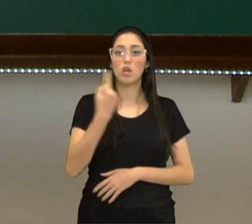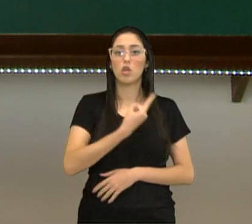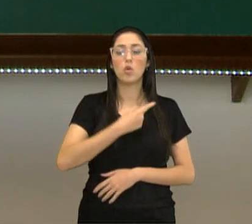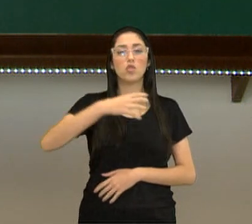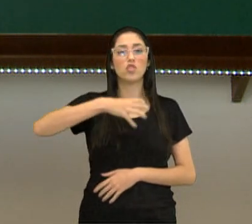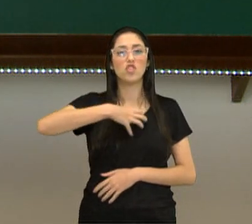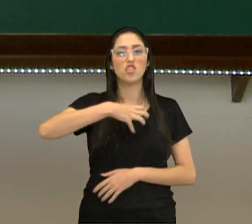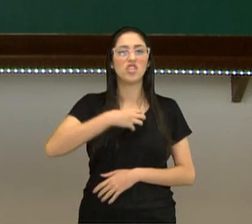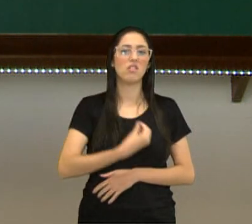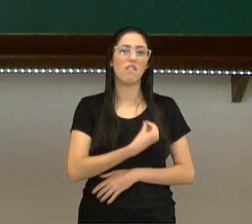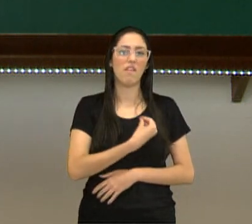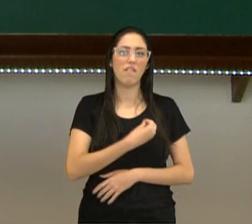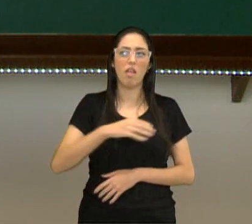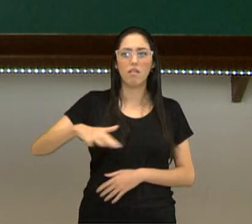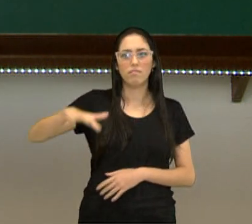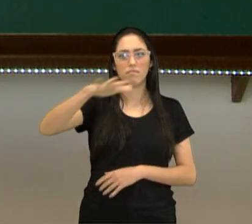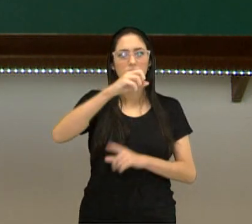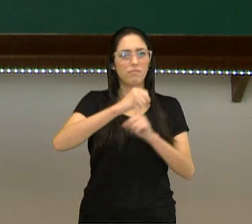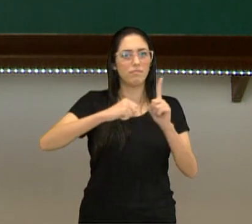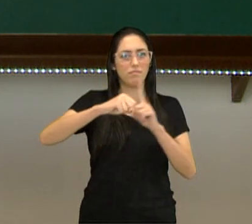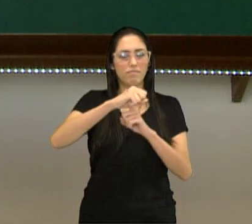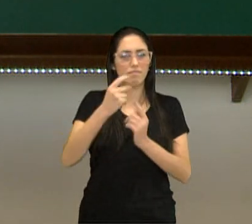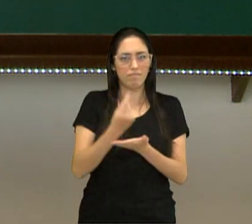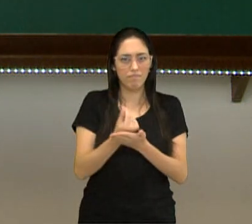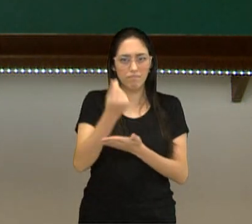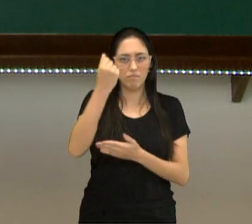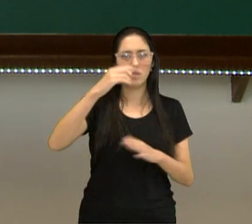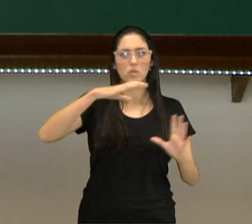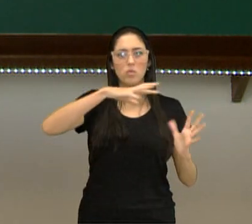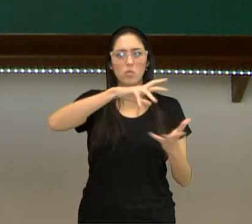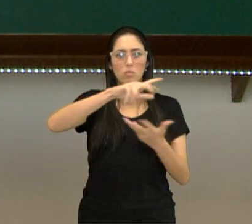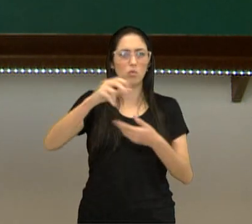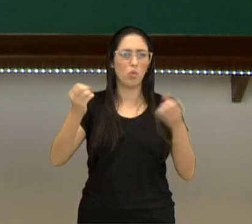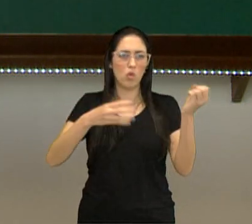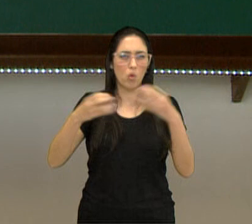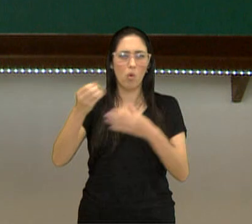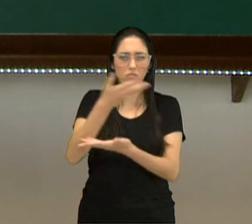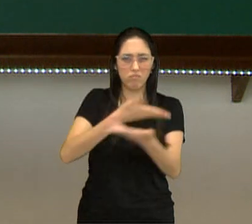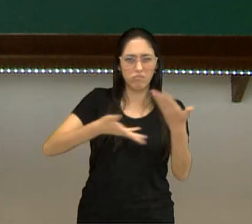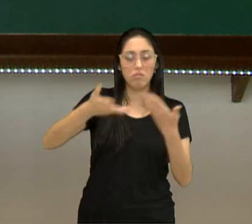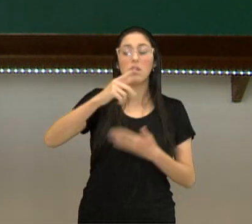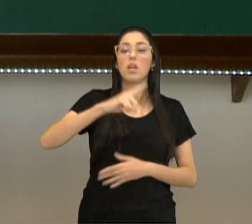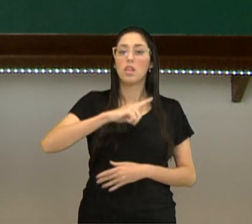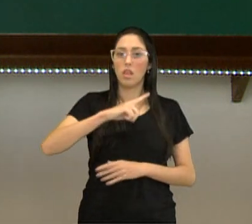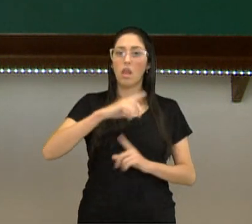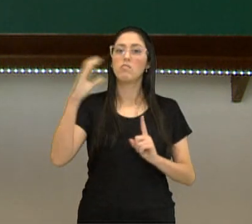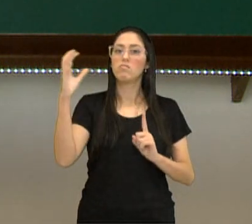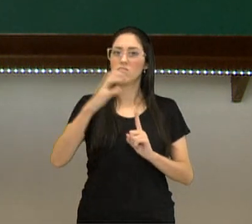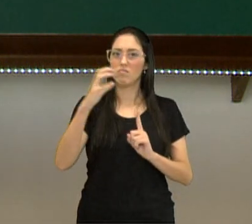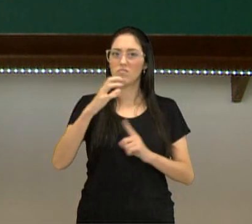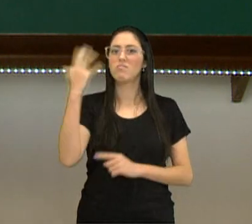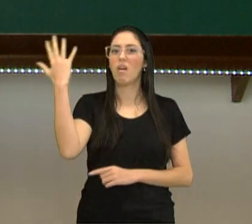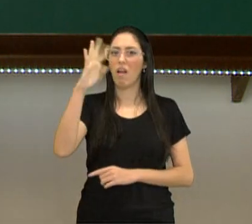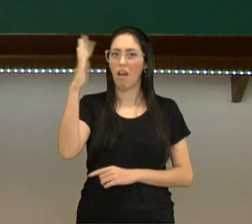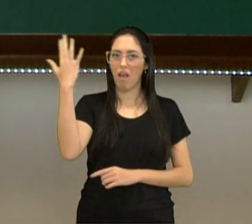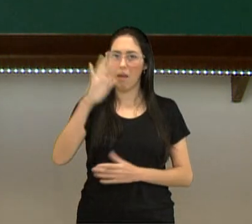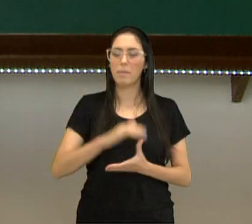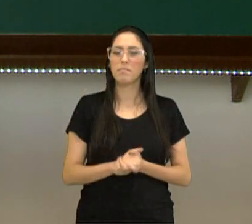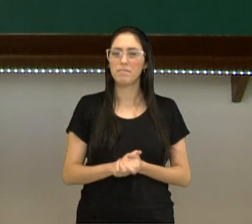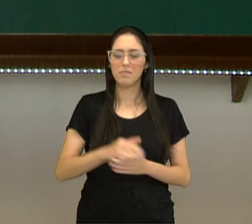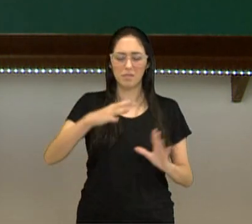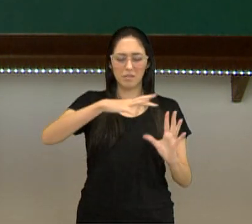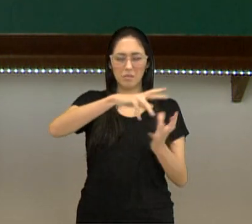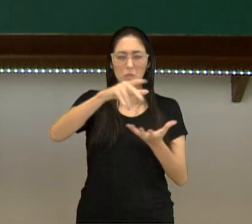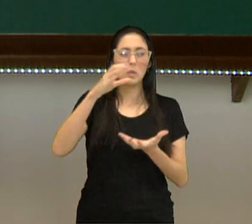sociedade capitalista e no mundo globalizado vão influenciar nas condições climáticas? E ainda, será que o